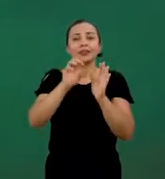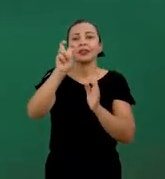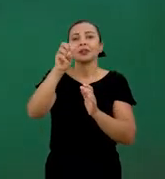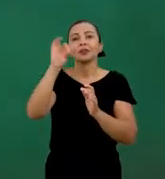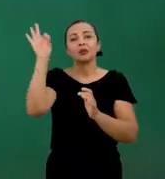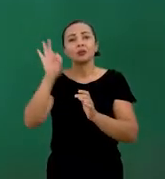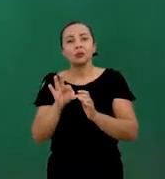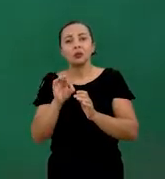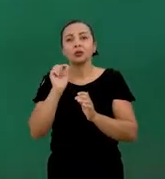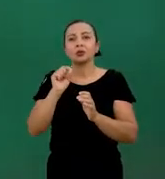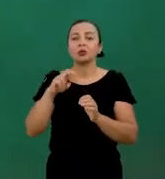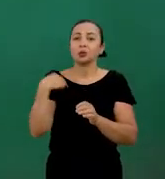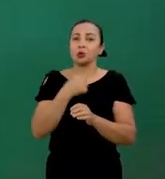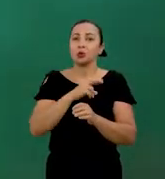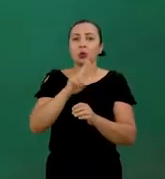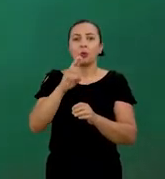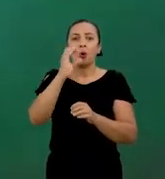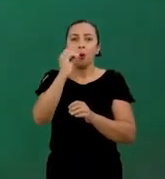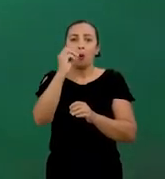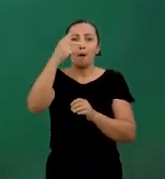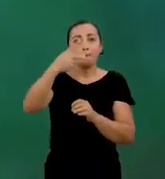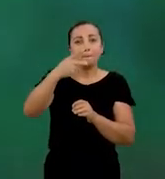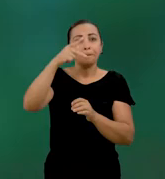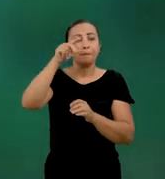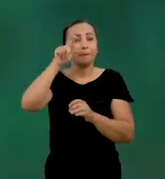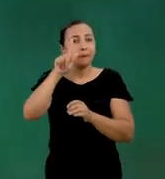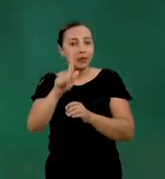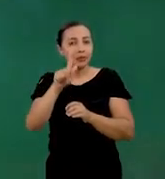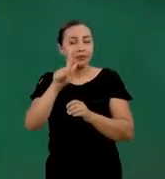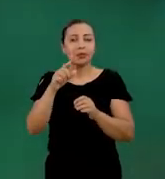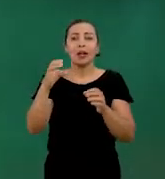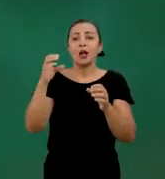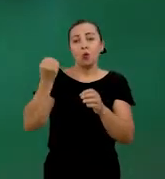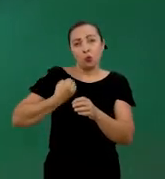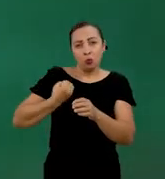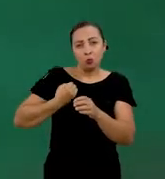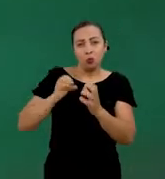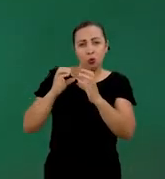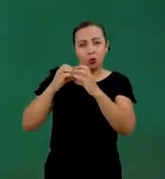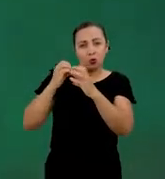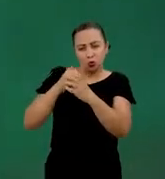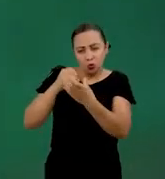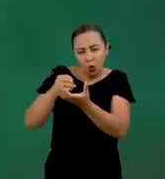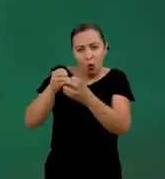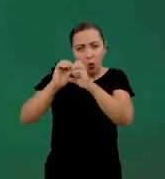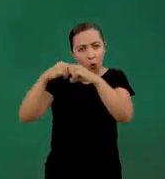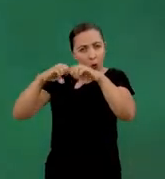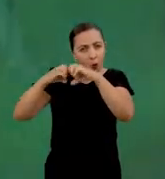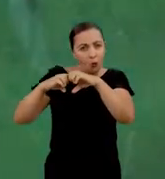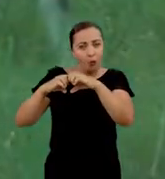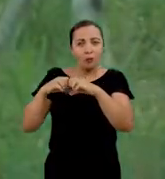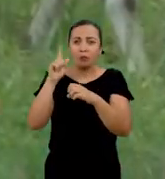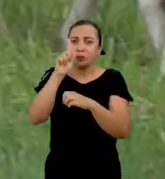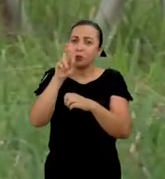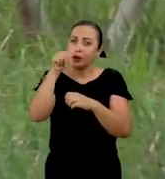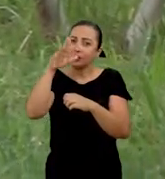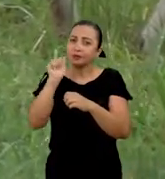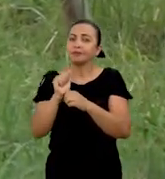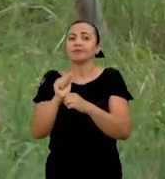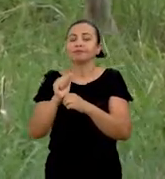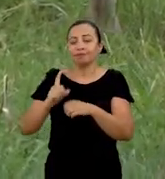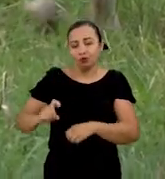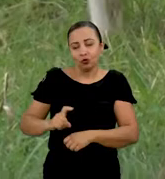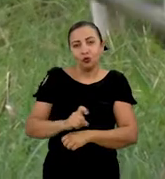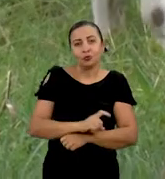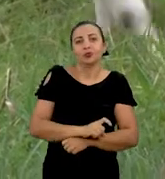do a gente chama de OPG número de ovos por grama que ela taxa de infestação parasitária né com a